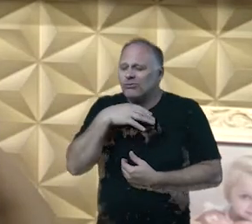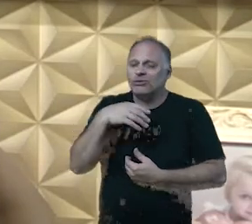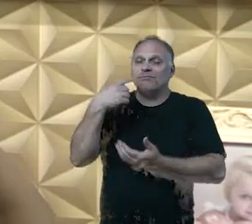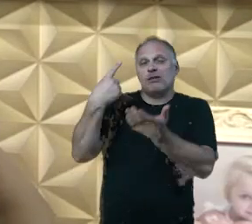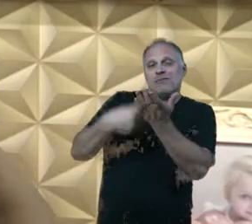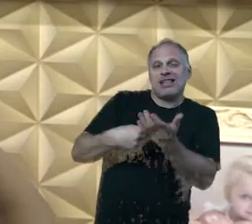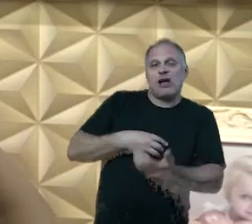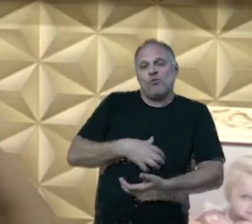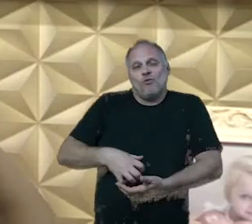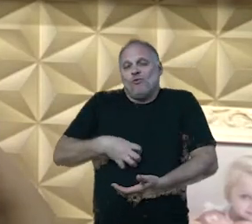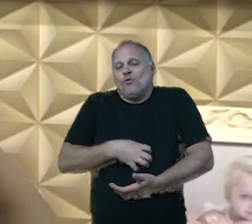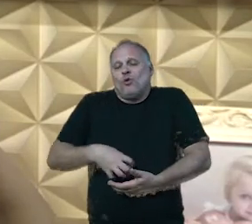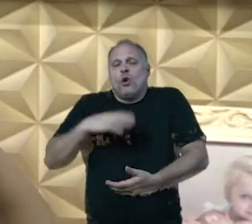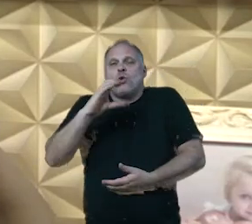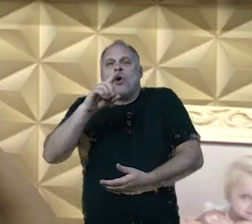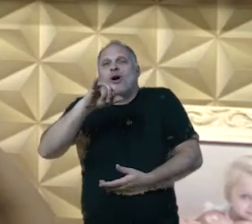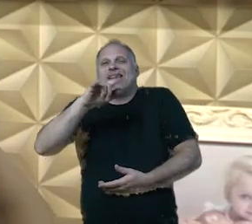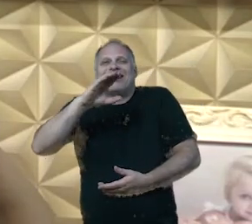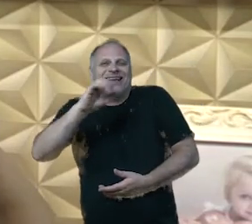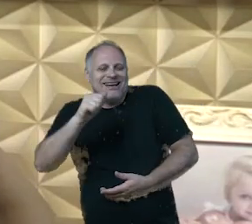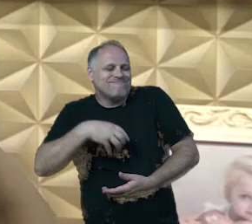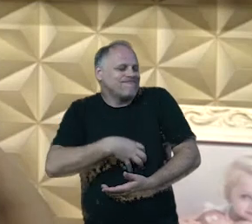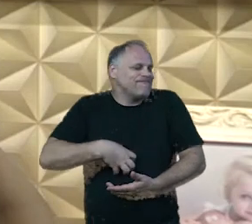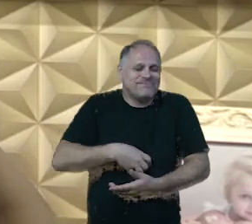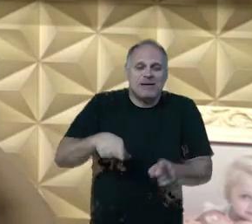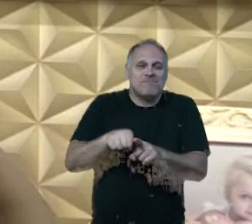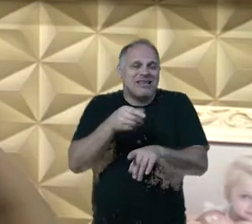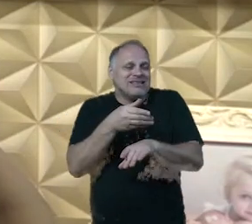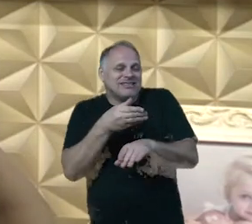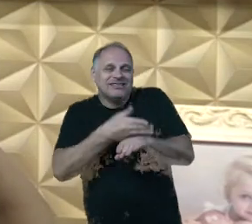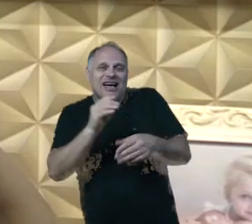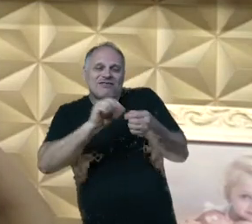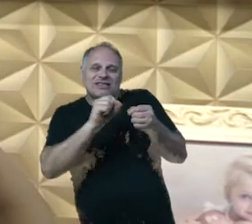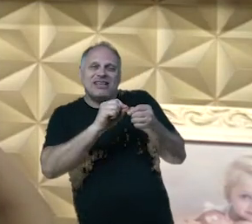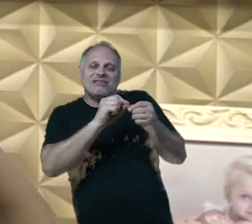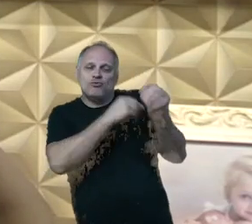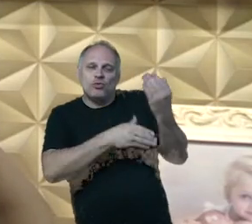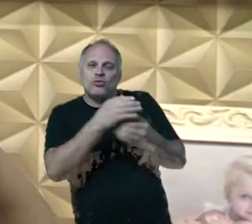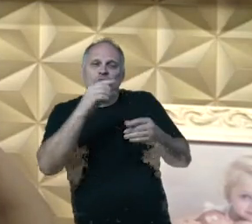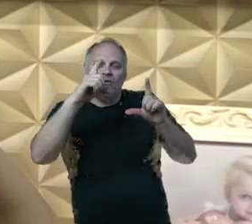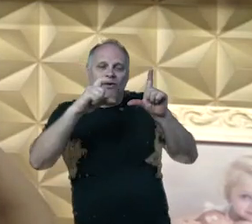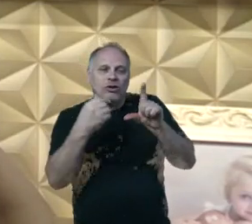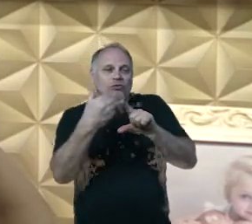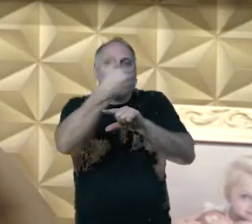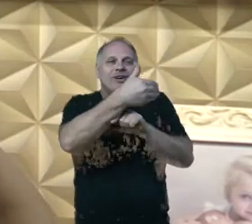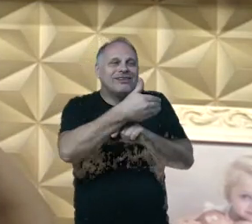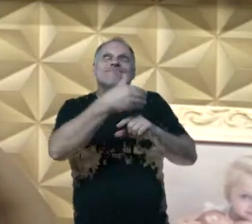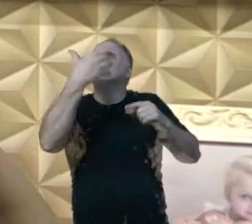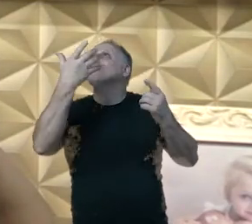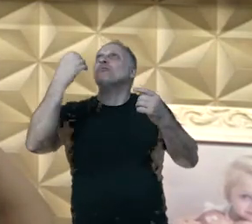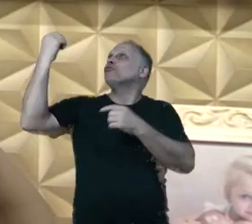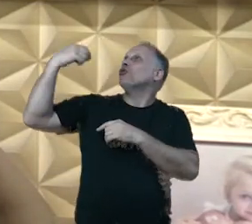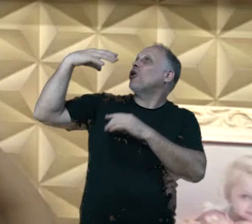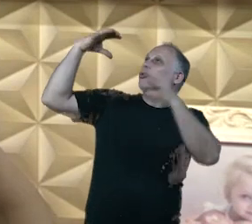vai estar com muita cólica, ou, enfim, a questão de ensaios externos, assim, quando a gente faz fotos externas que não tem controle sobre o tempo